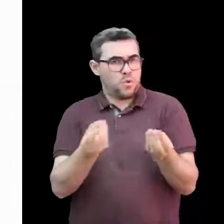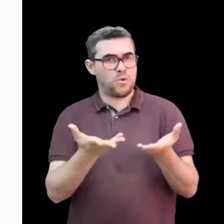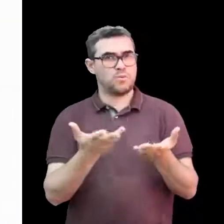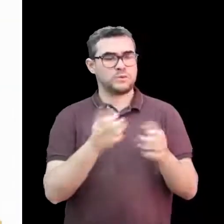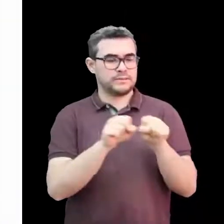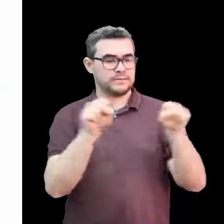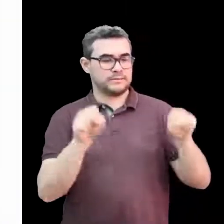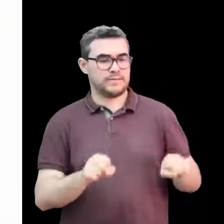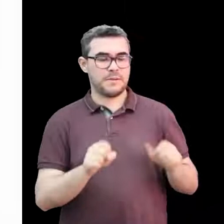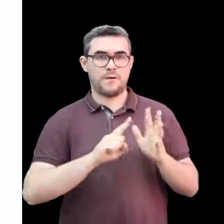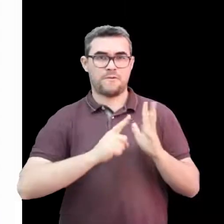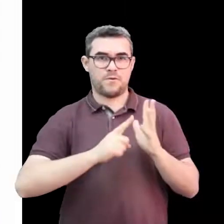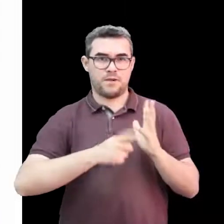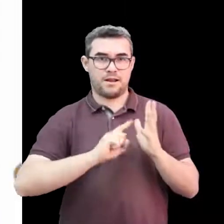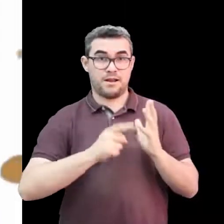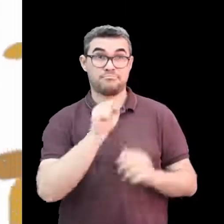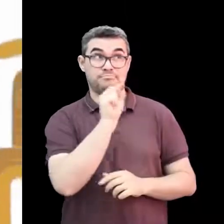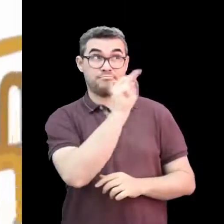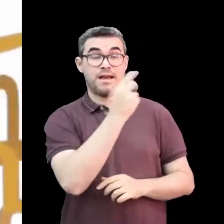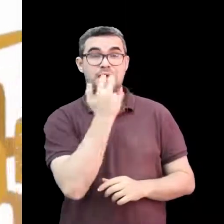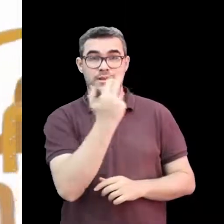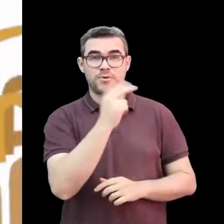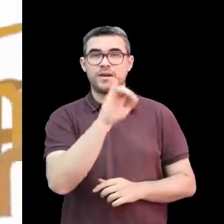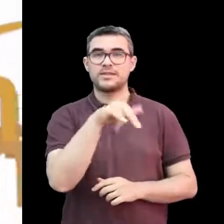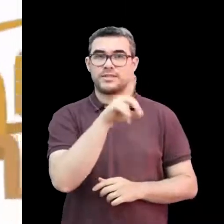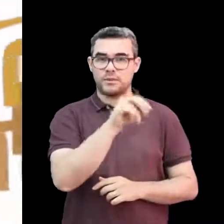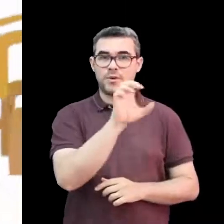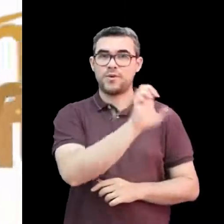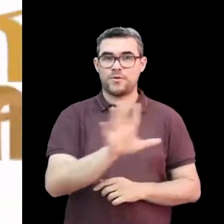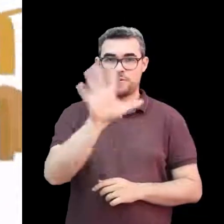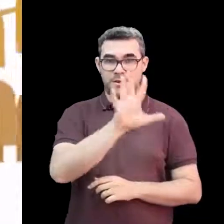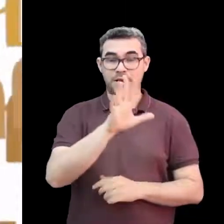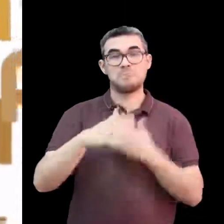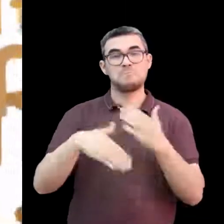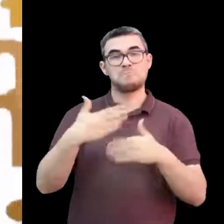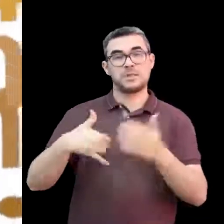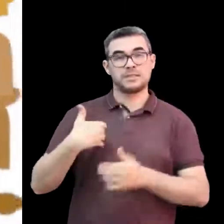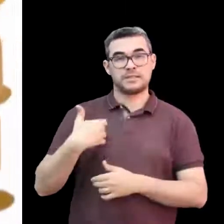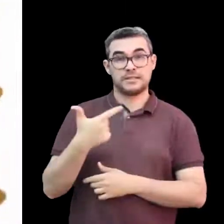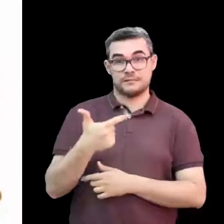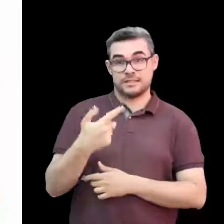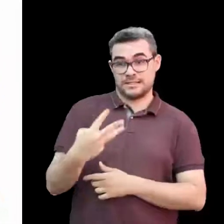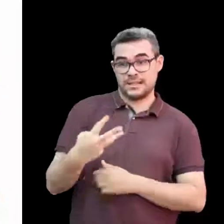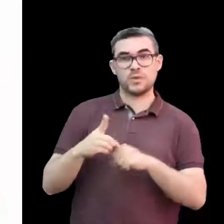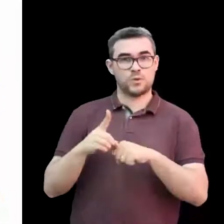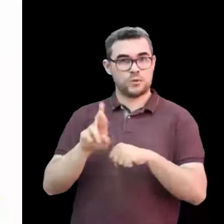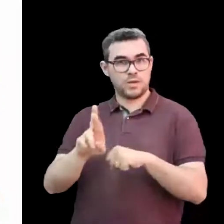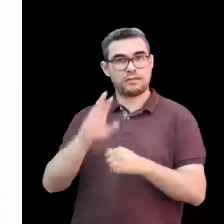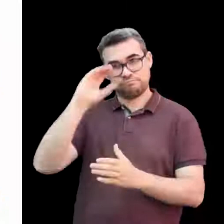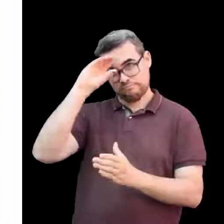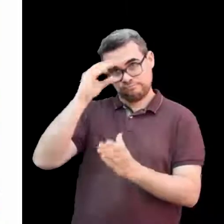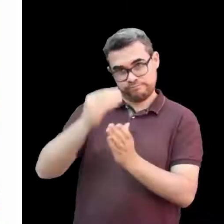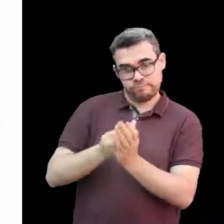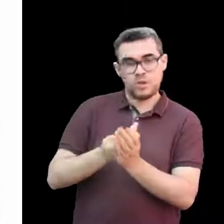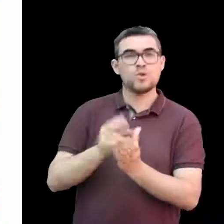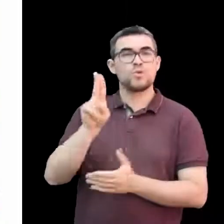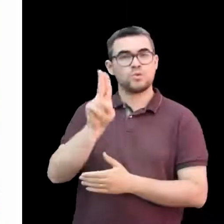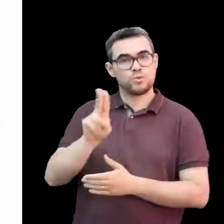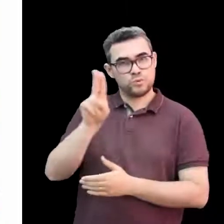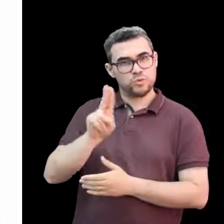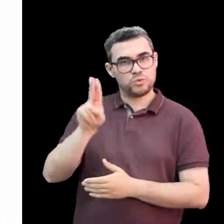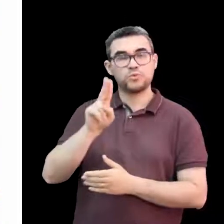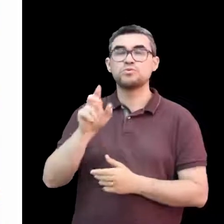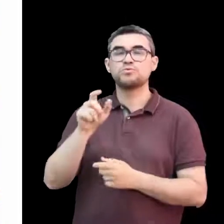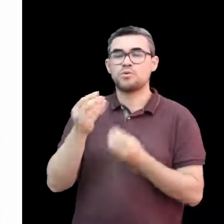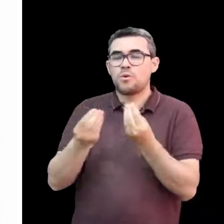sistema das vogais nas línguas indo-europeias e, aos 23, a sua tese sobre o uso do caso genitivo em sânscrito,